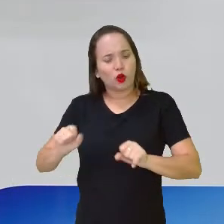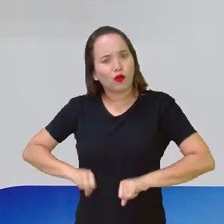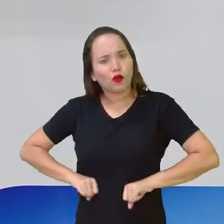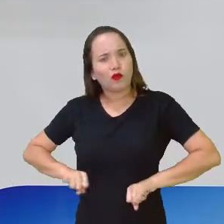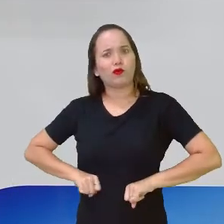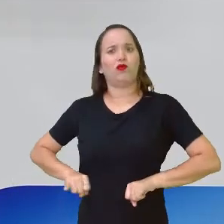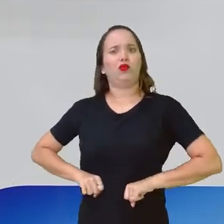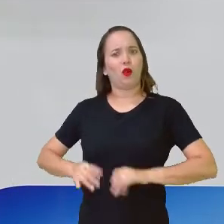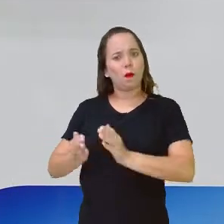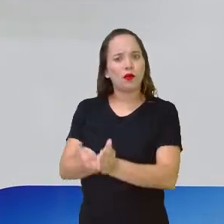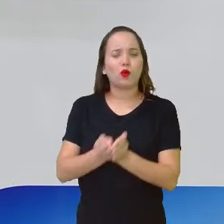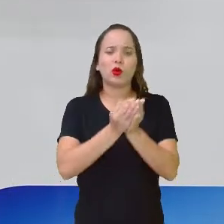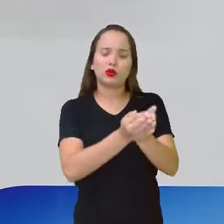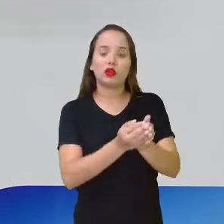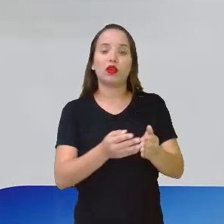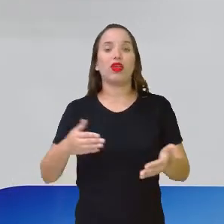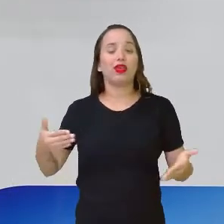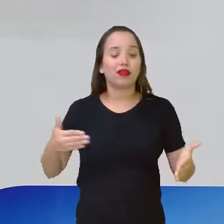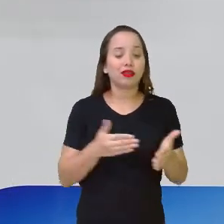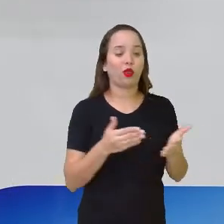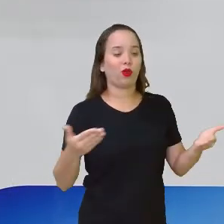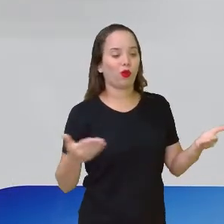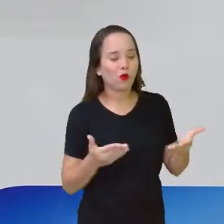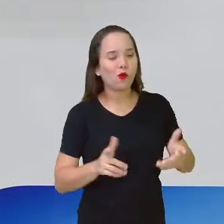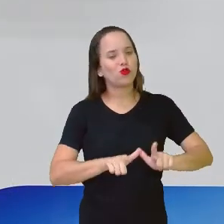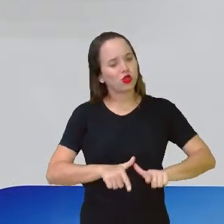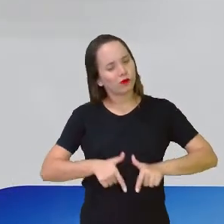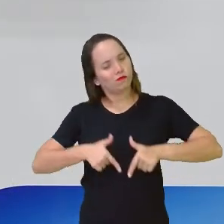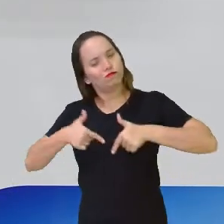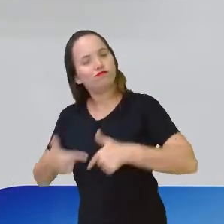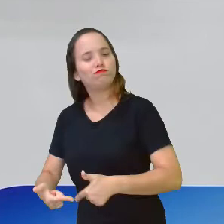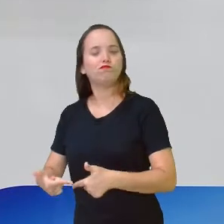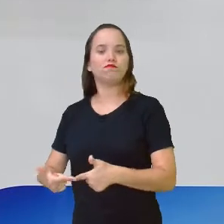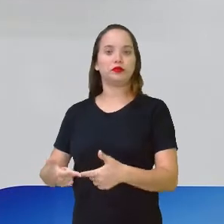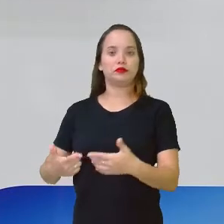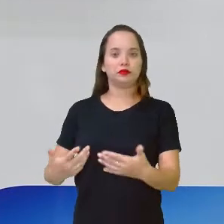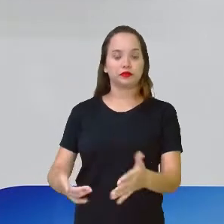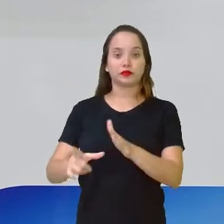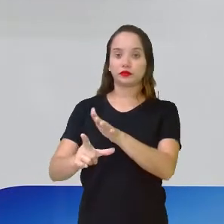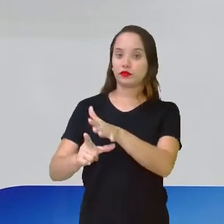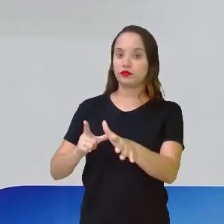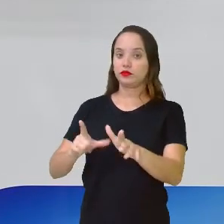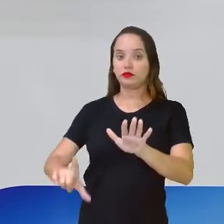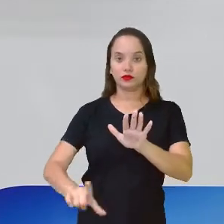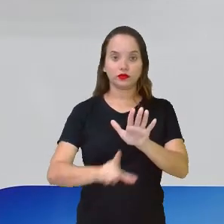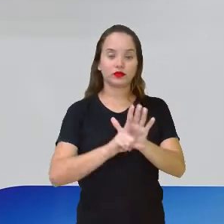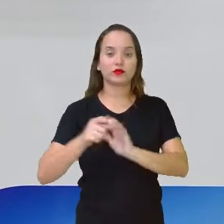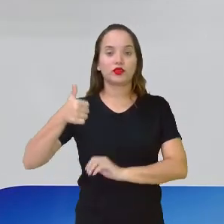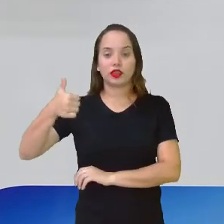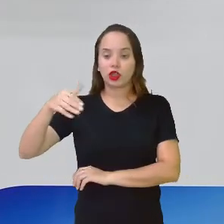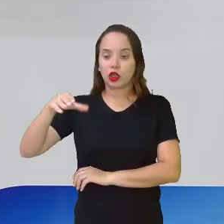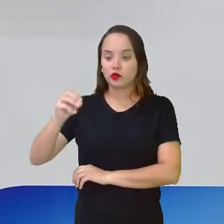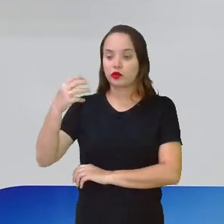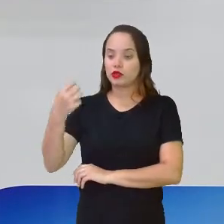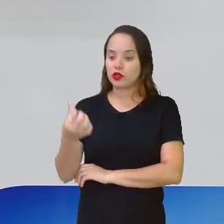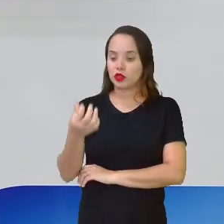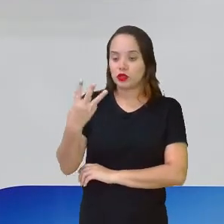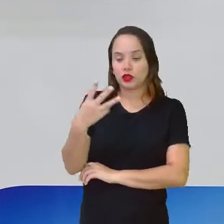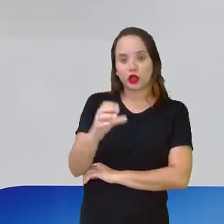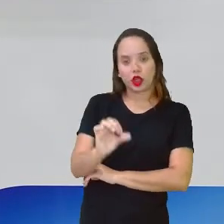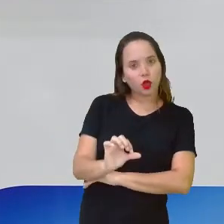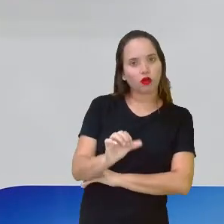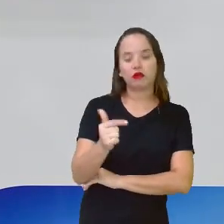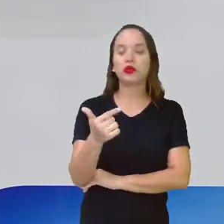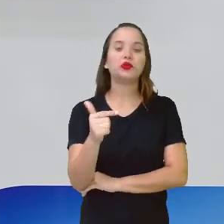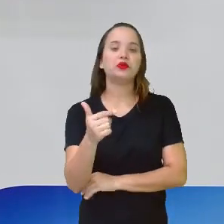como continuam resistindo até hoje. Então, antes da Lei 10.639, não se falava